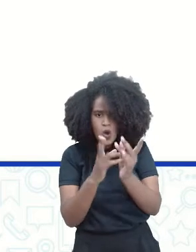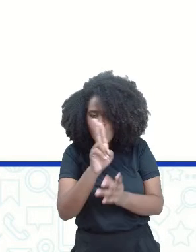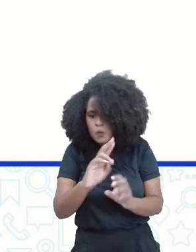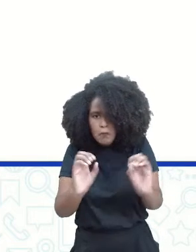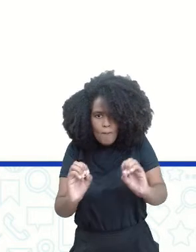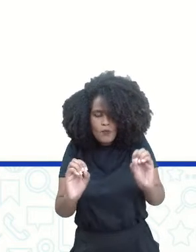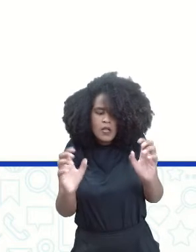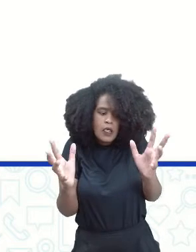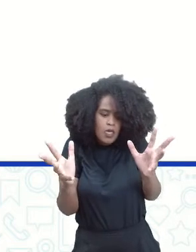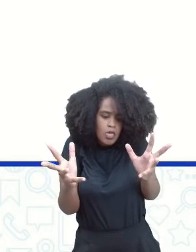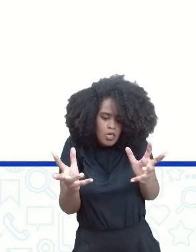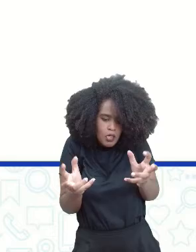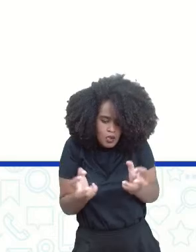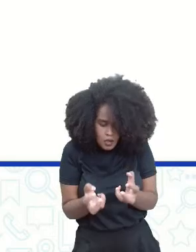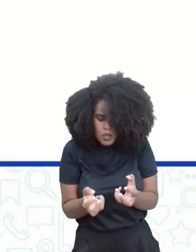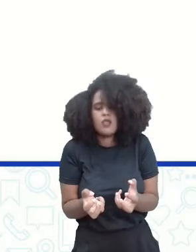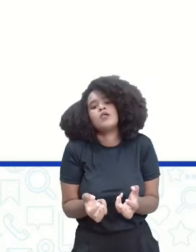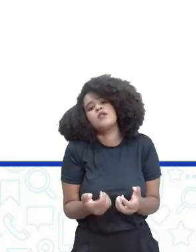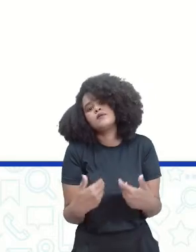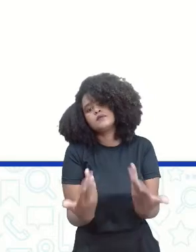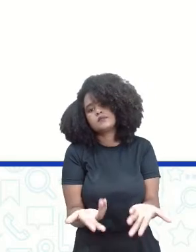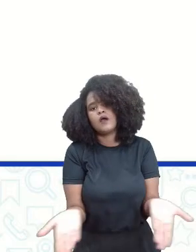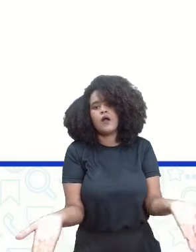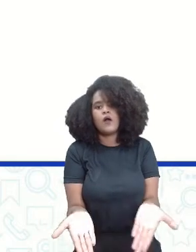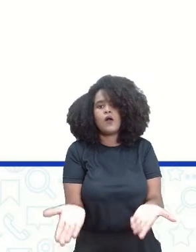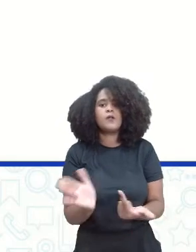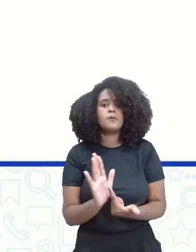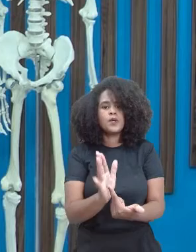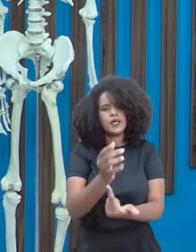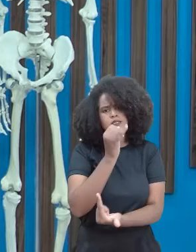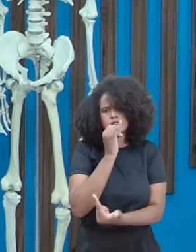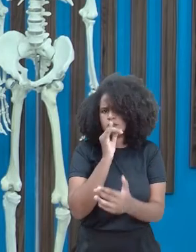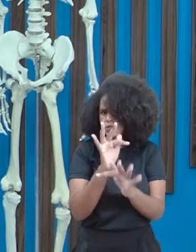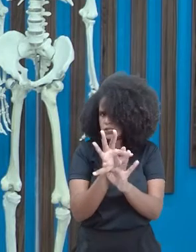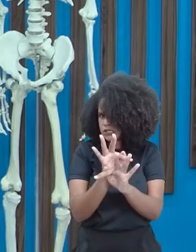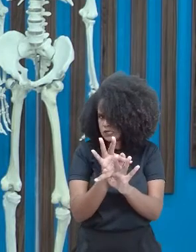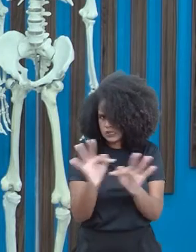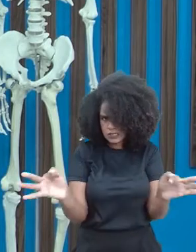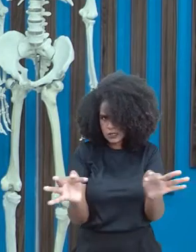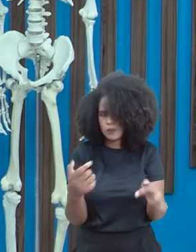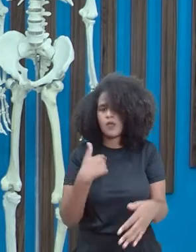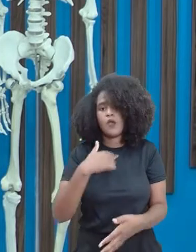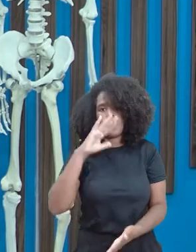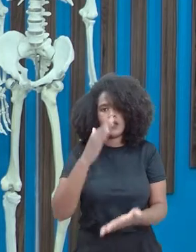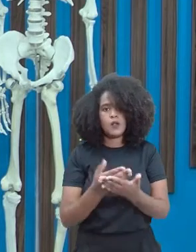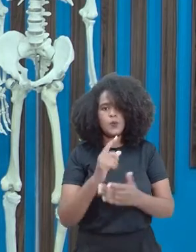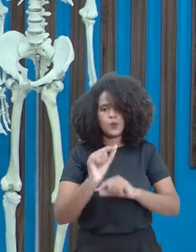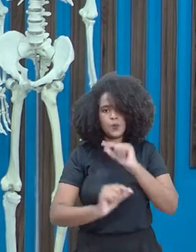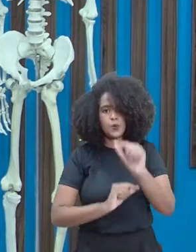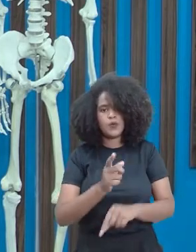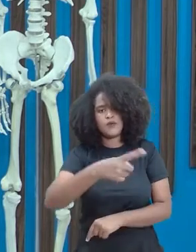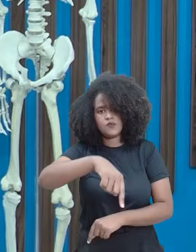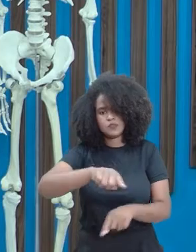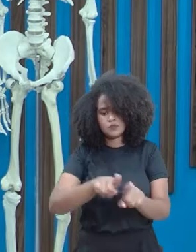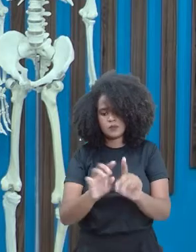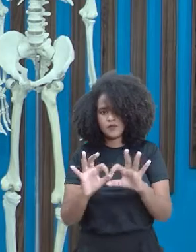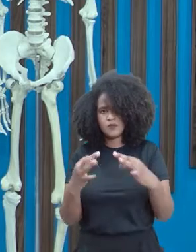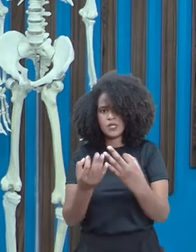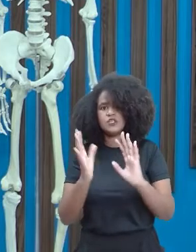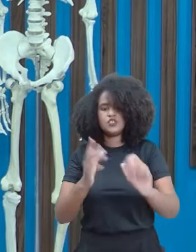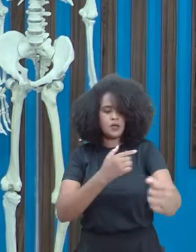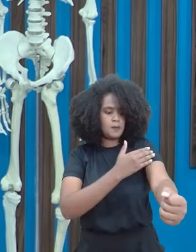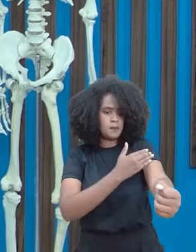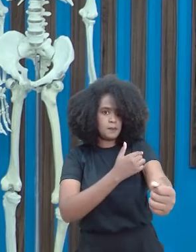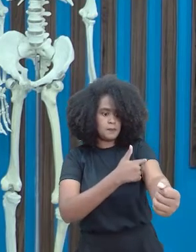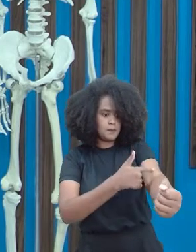utilizada, ela tende a atrofiar. E aqui eu gostaria de trazer um exemplo bem simples. Acredito que vocês ou alguém aí da família já quebrou o